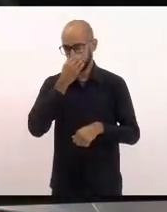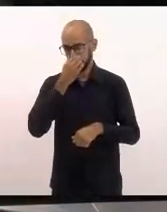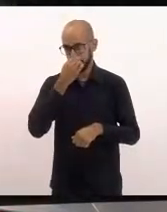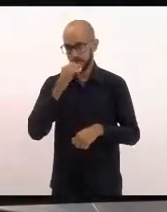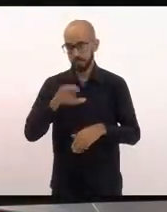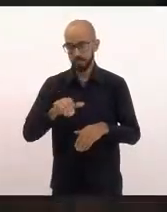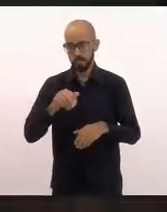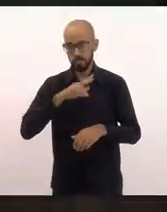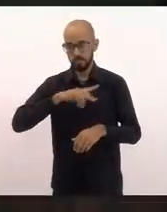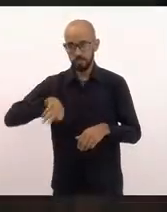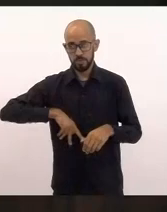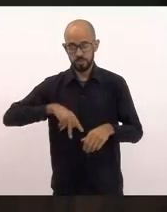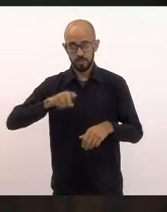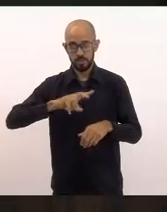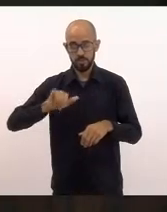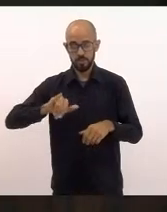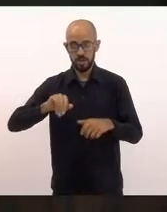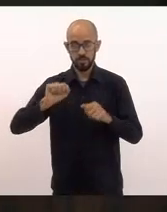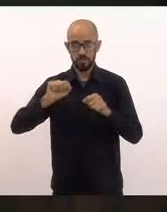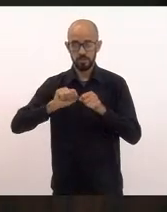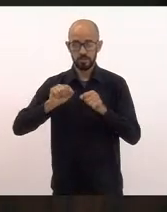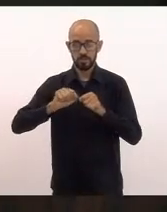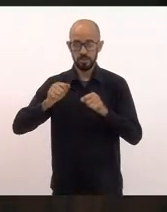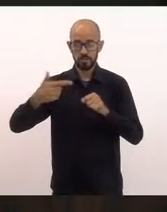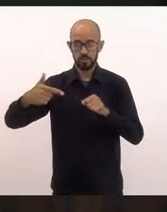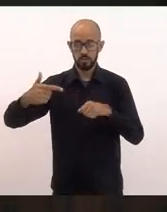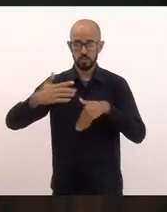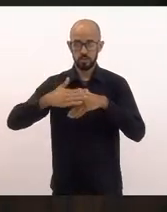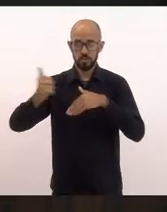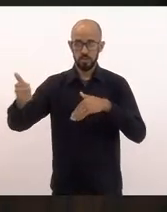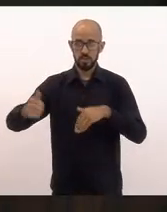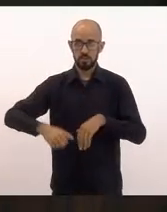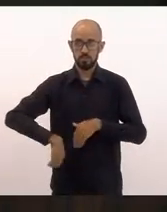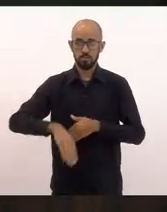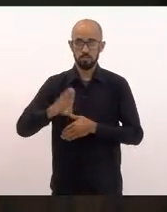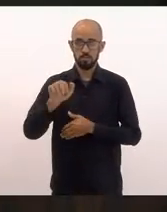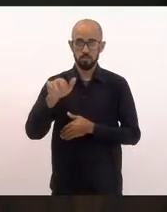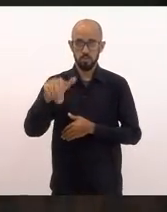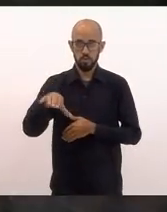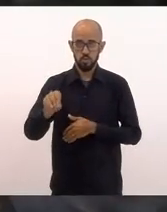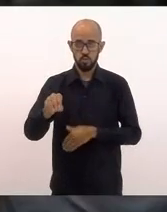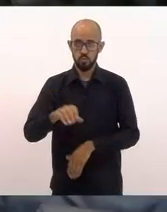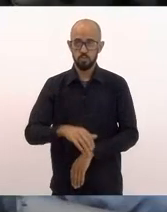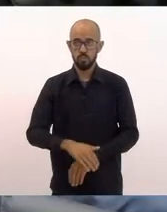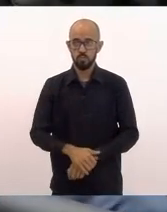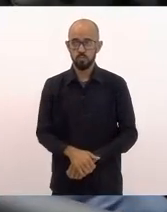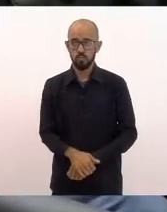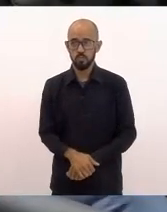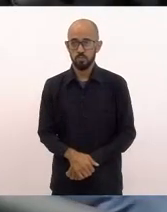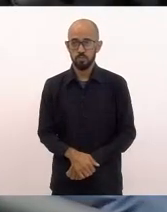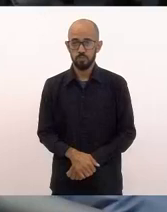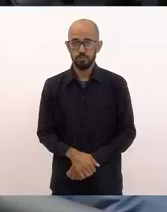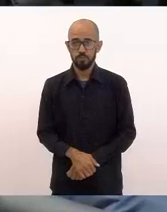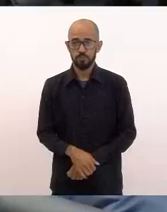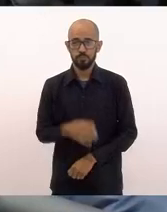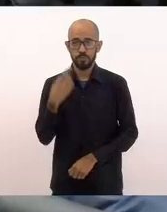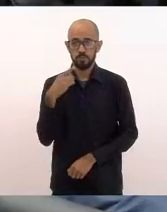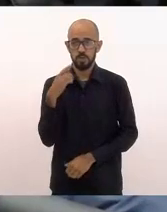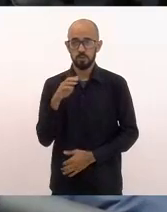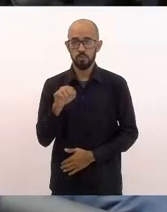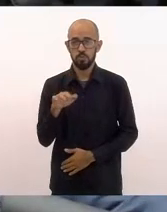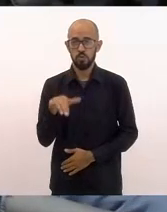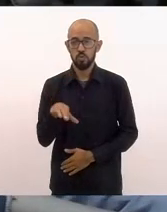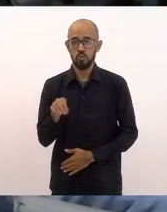A presidência irá proceder à segunda chamada. Deputado Bruno Dauaire. Deputado Bruno